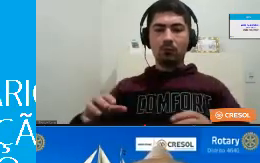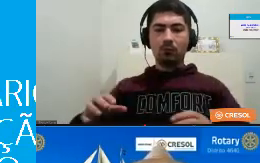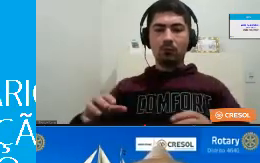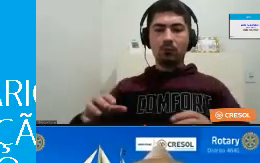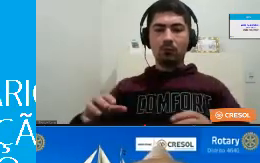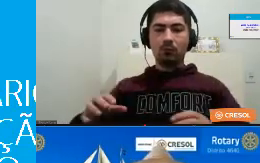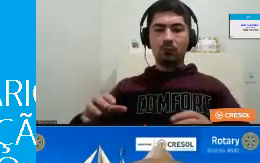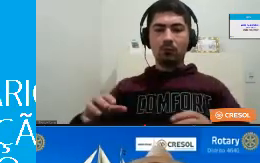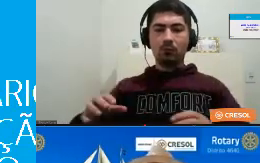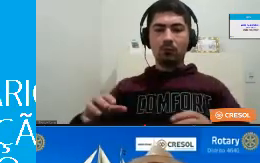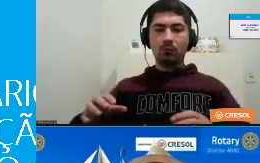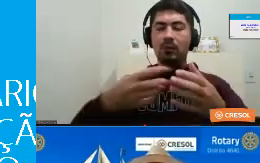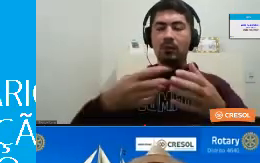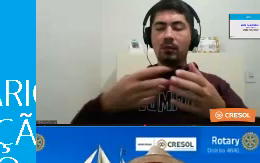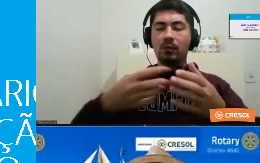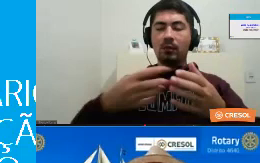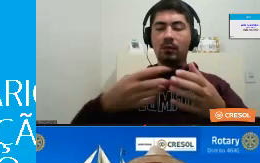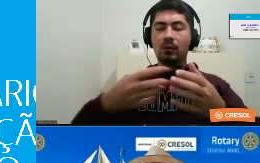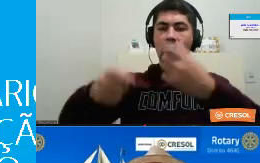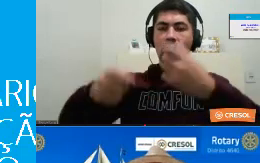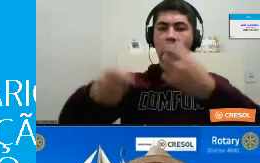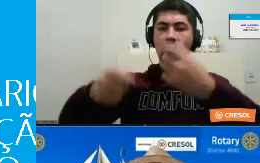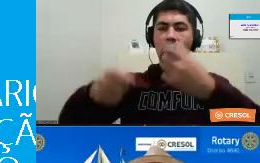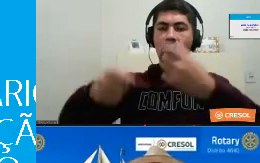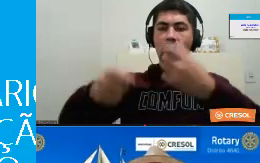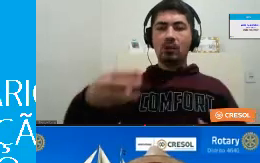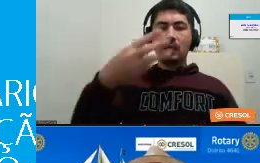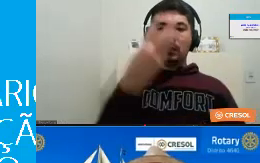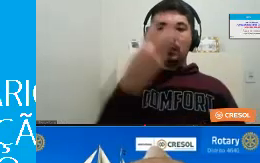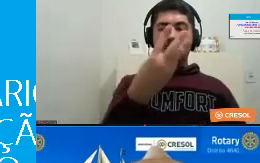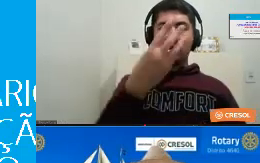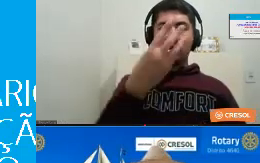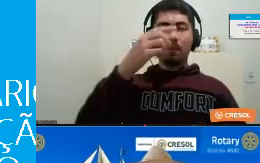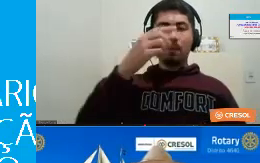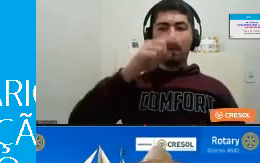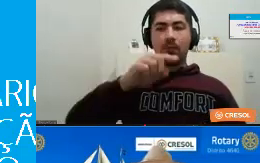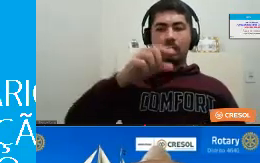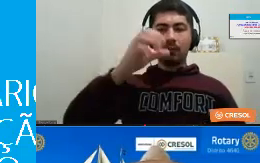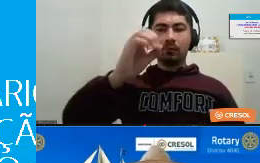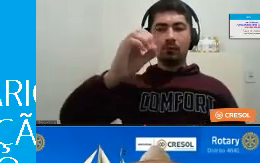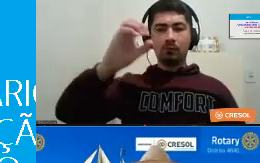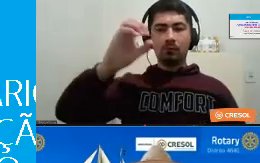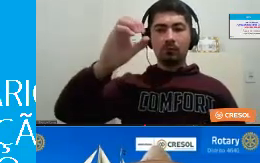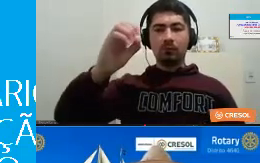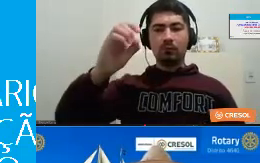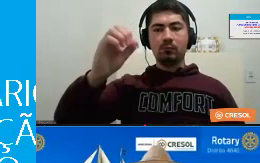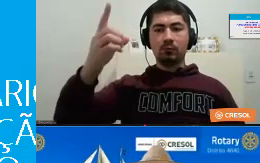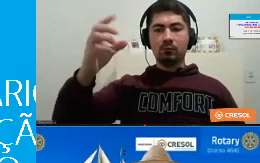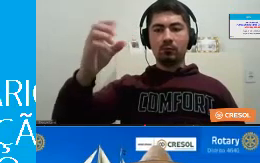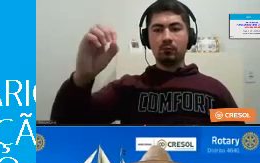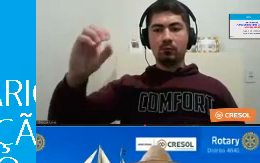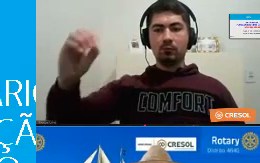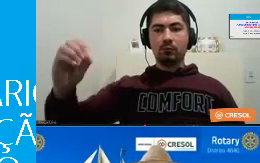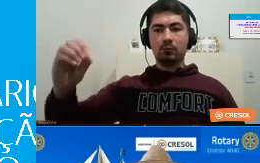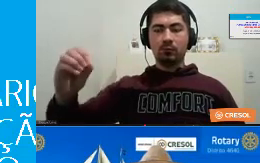será 3.100.000 no ano 2021. Ok? Esperamos contar com a colaboração